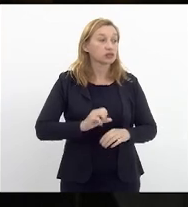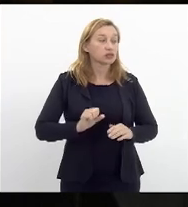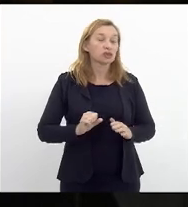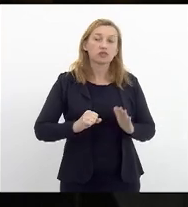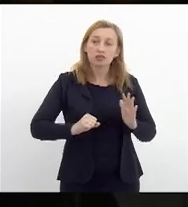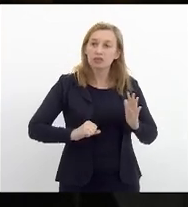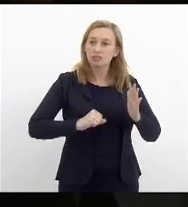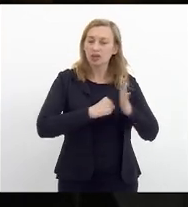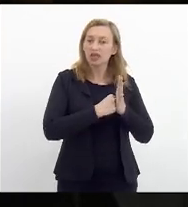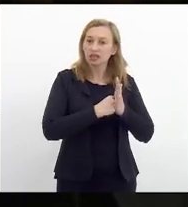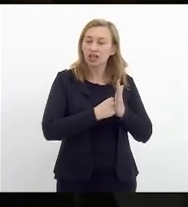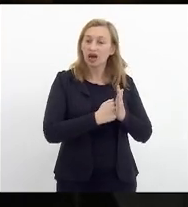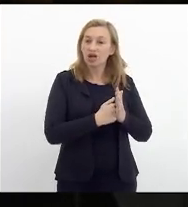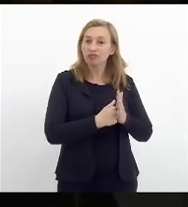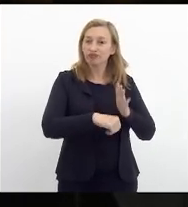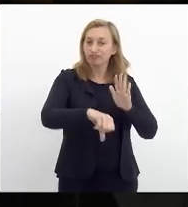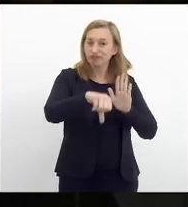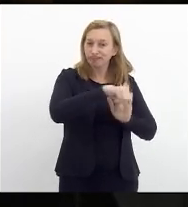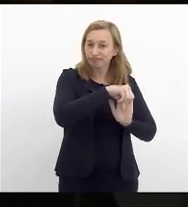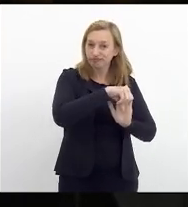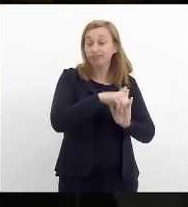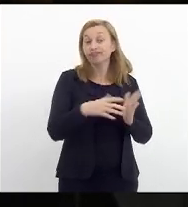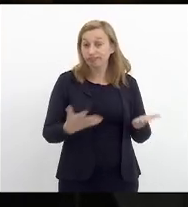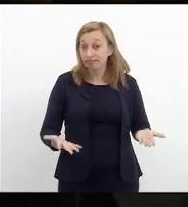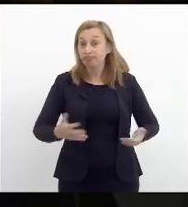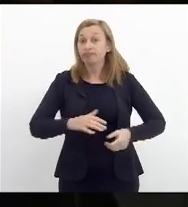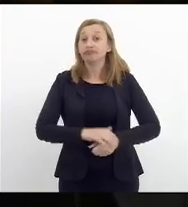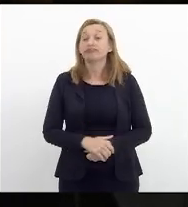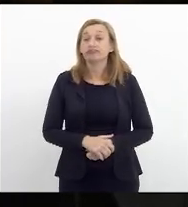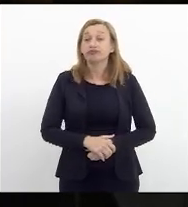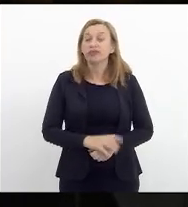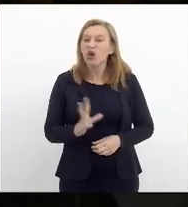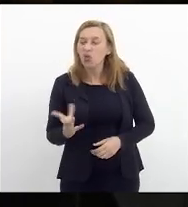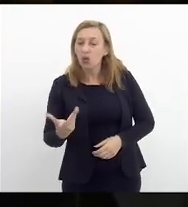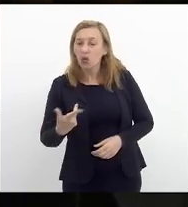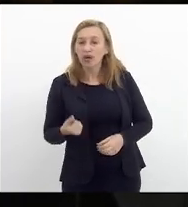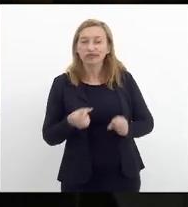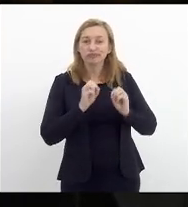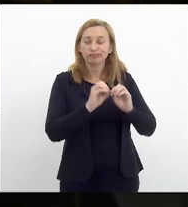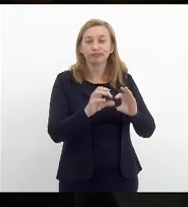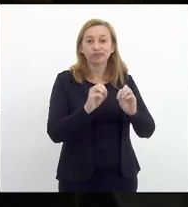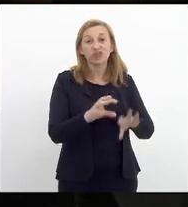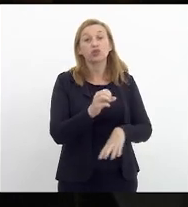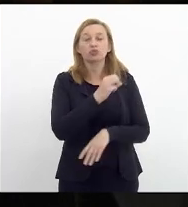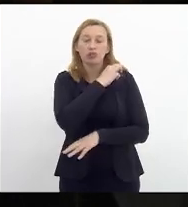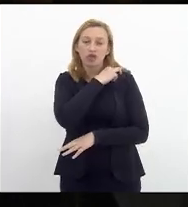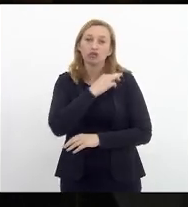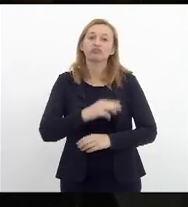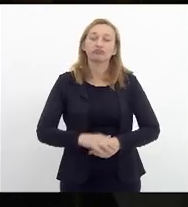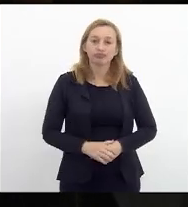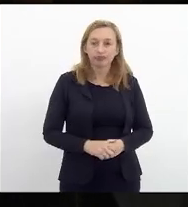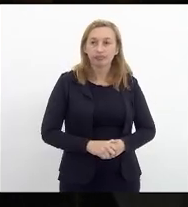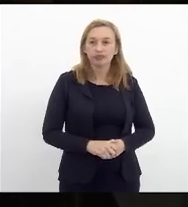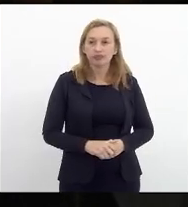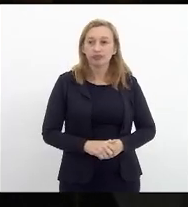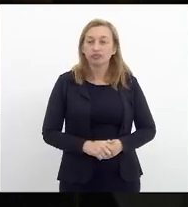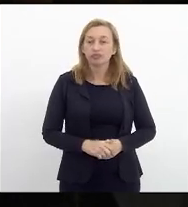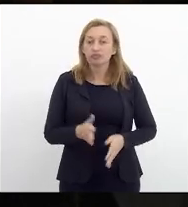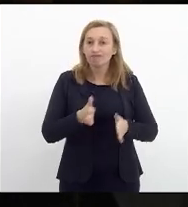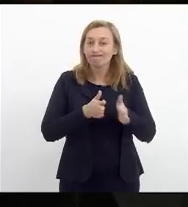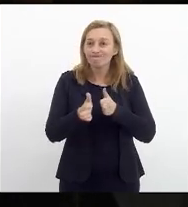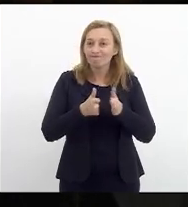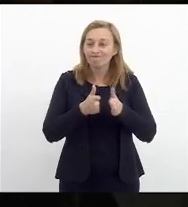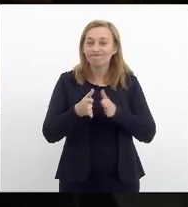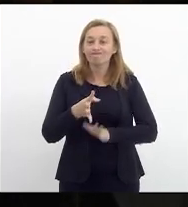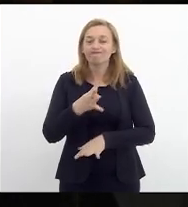impactar negativamente a qualidade do ensino médio e o acesso